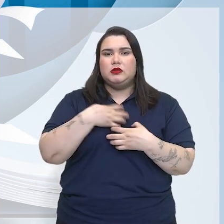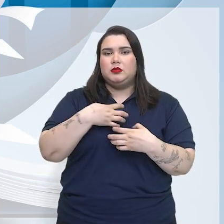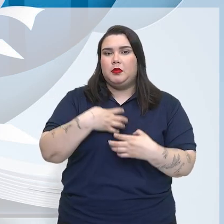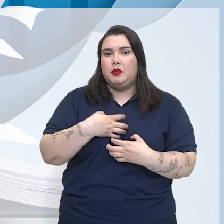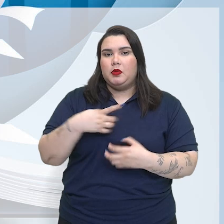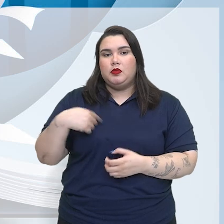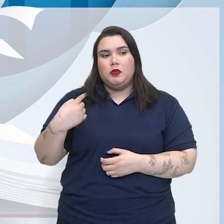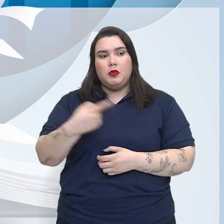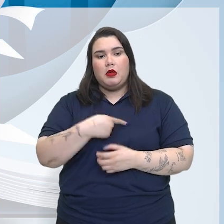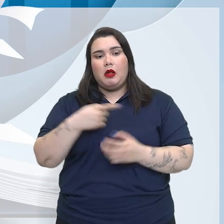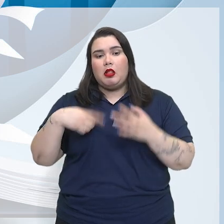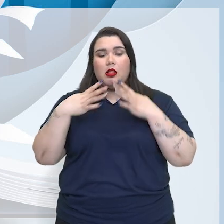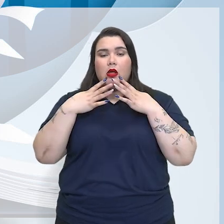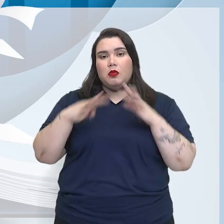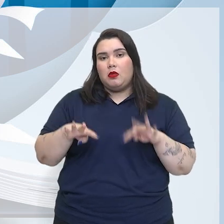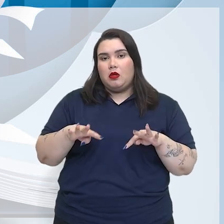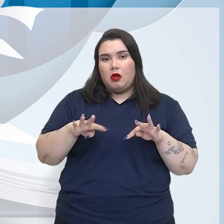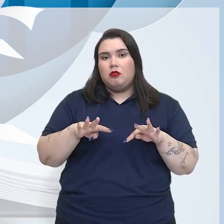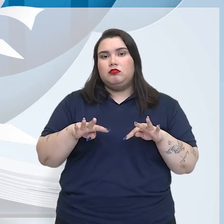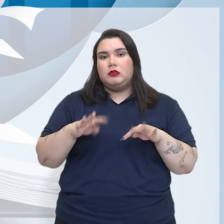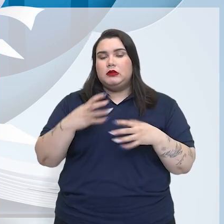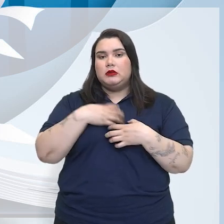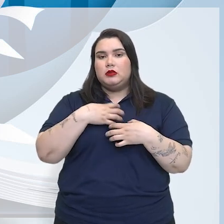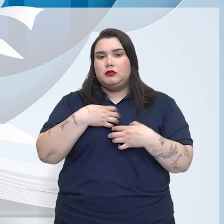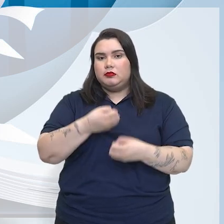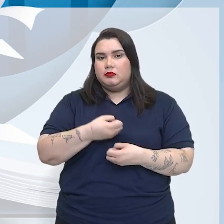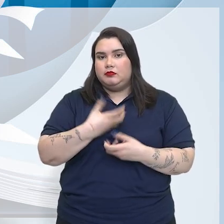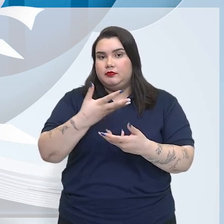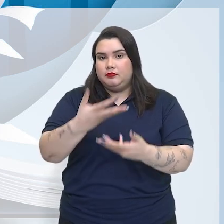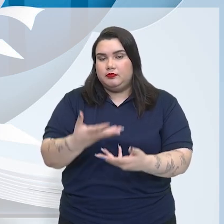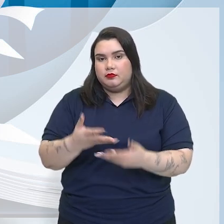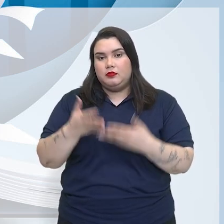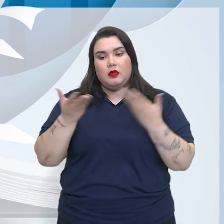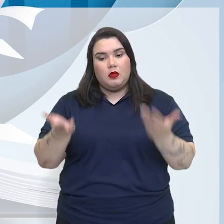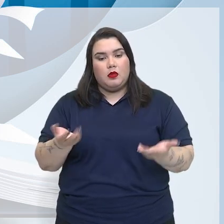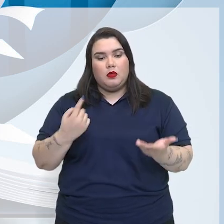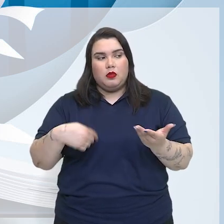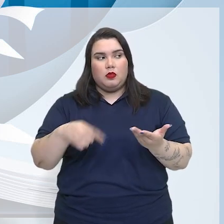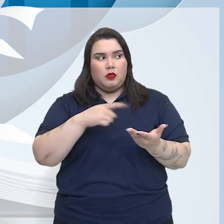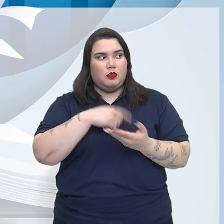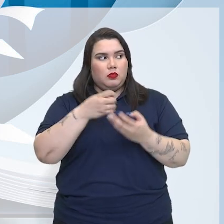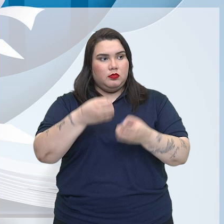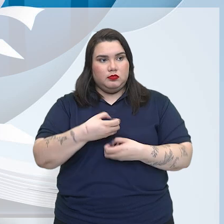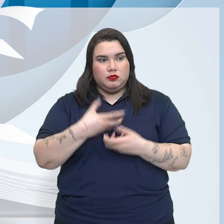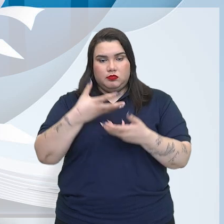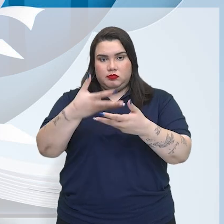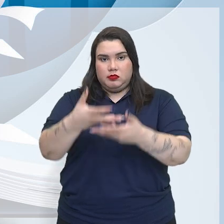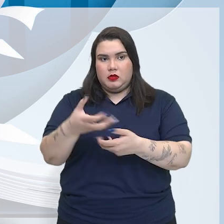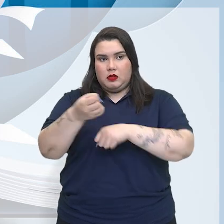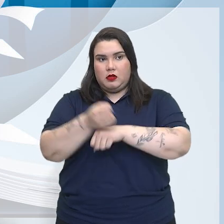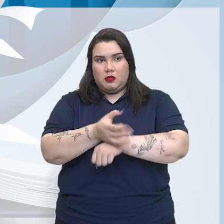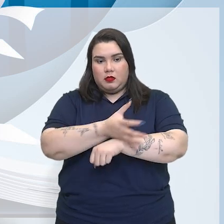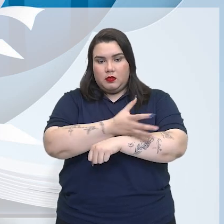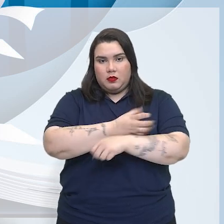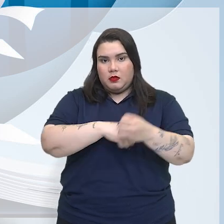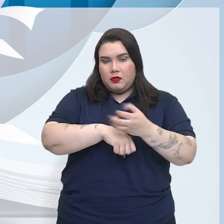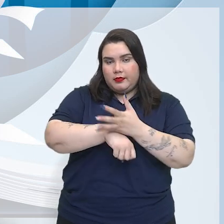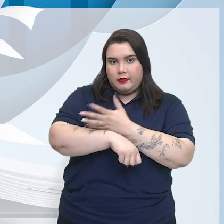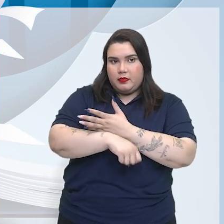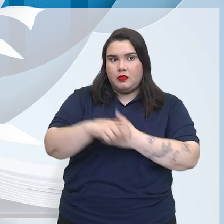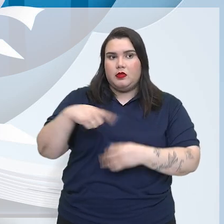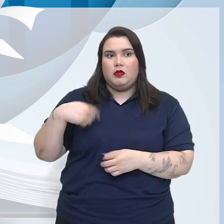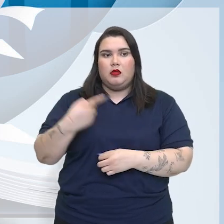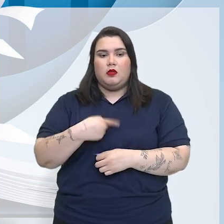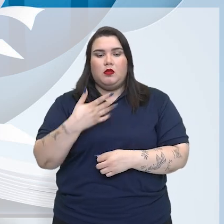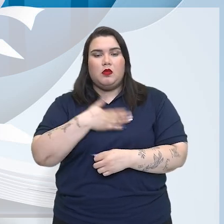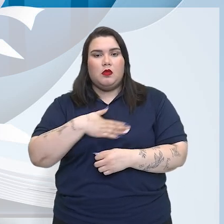somos predispostos a externar. Então, quando nós externamos nossas emoções, nós